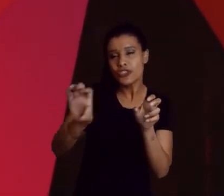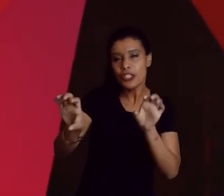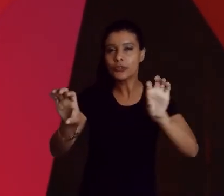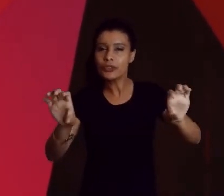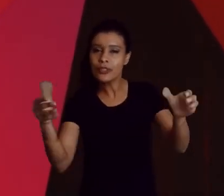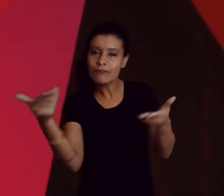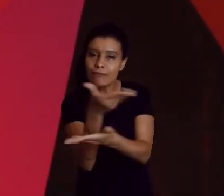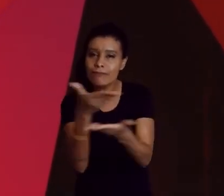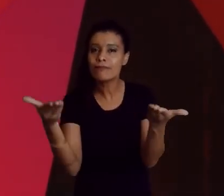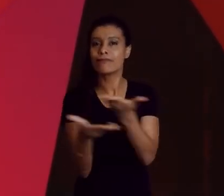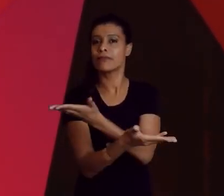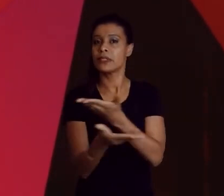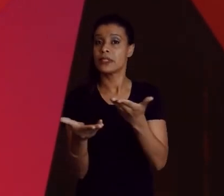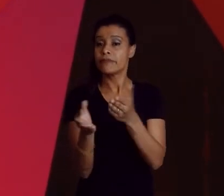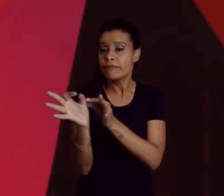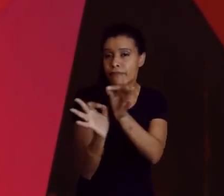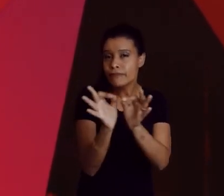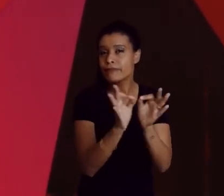Ajuste a sexualidade.